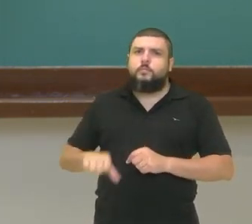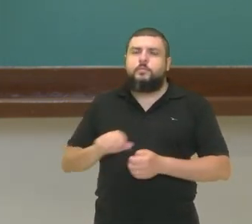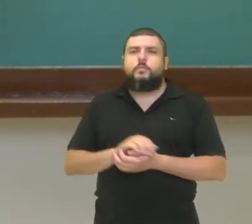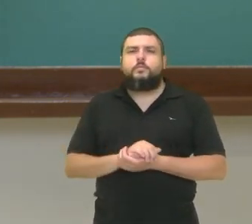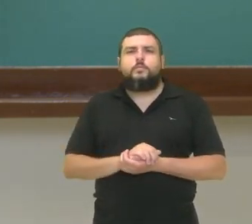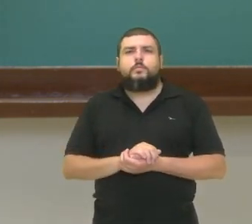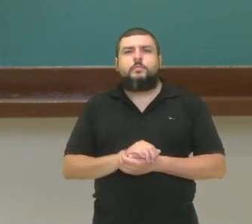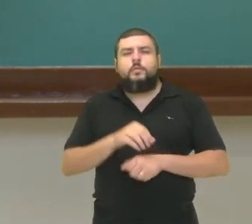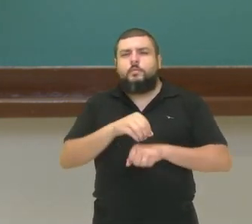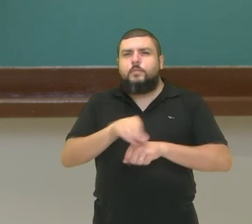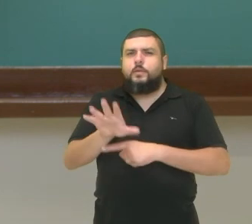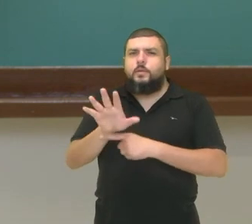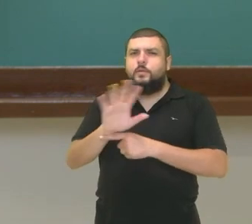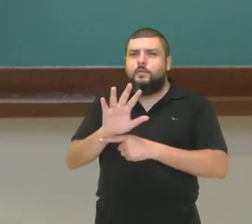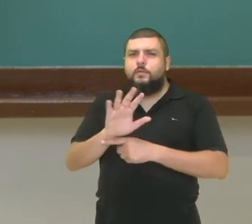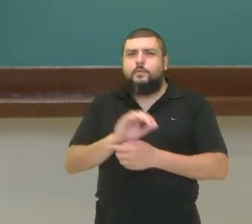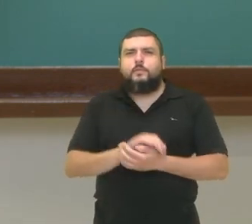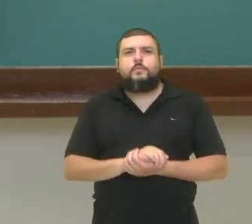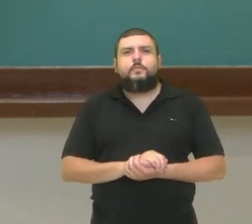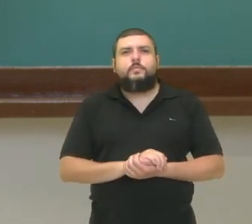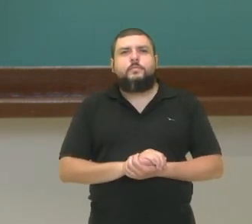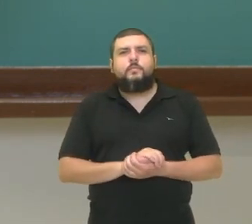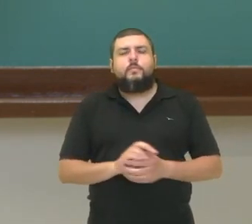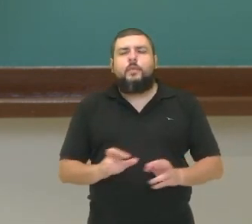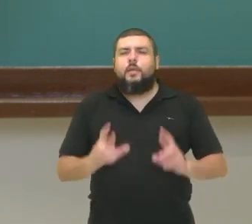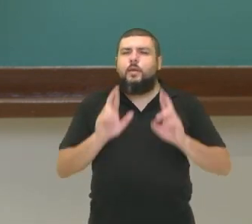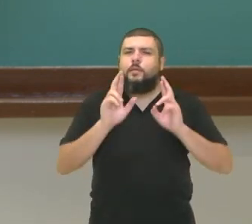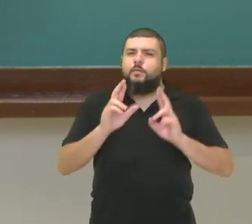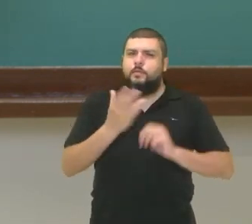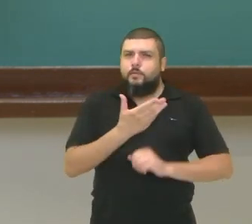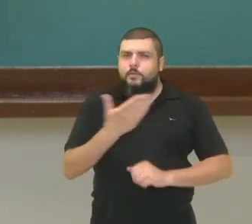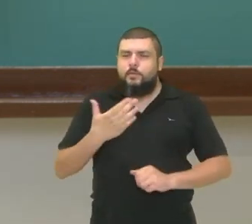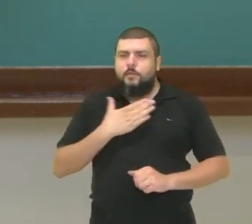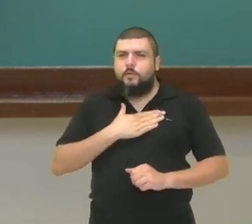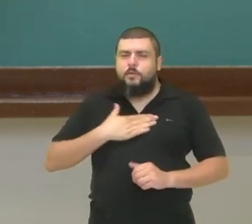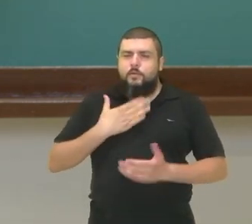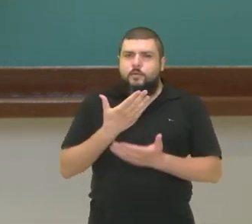indicação do filme, beleza? Então eu espero que vocês tenham gostado dessa